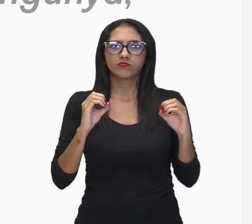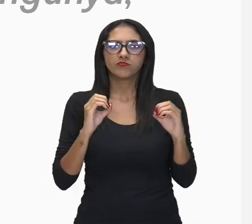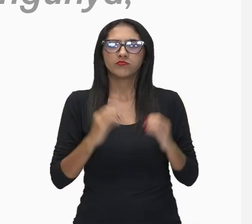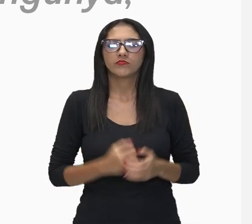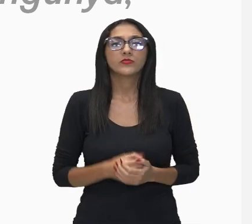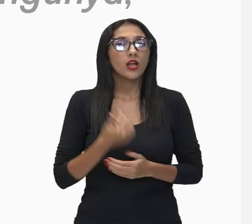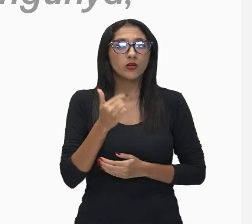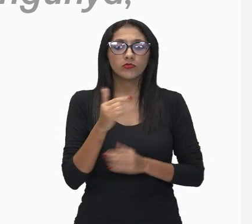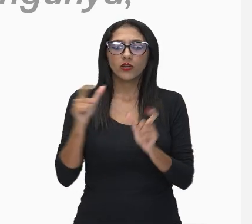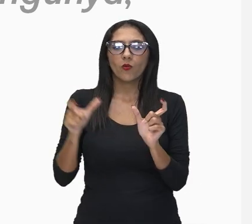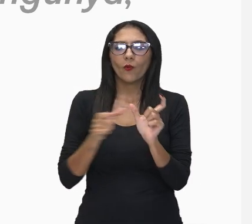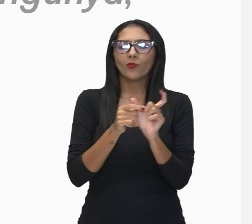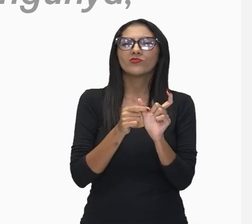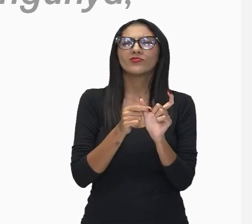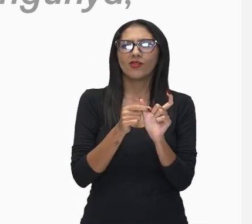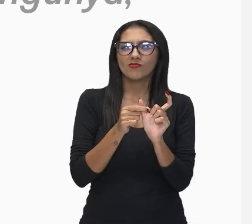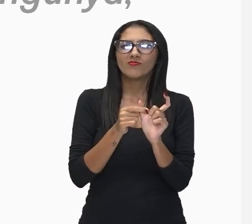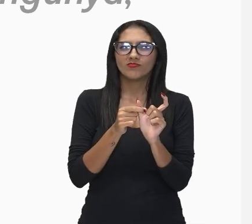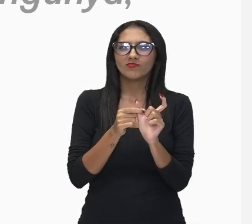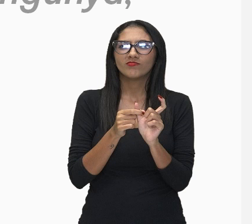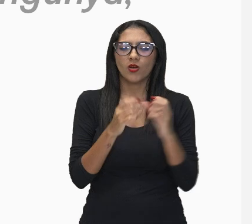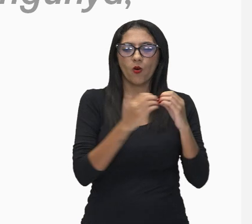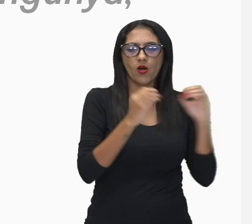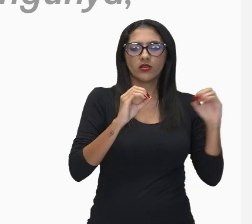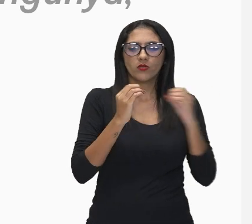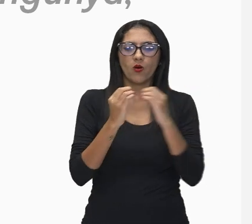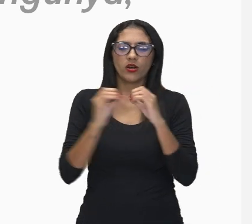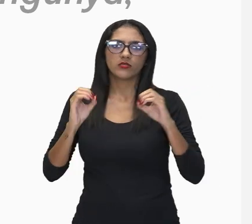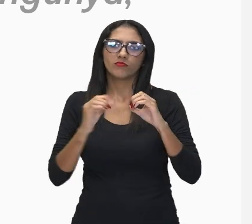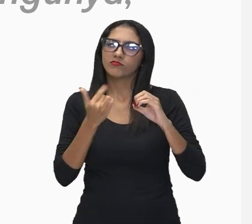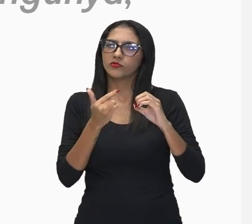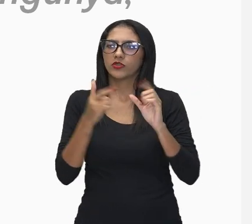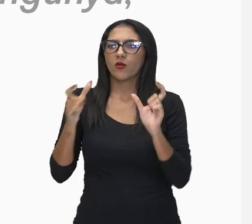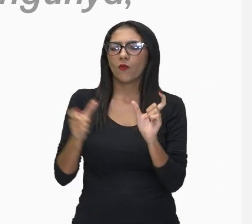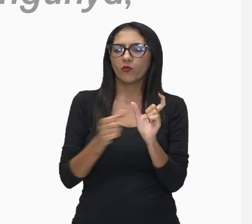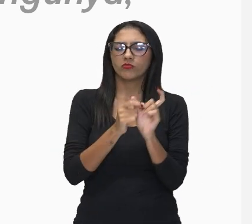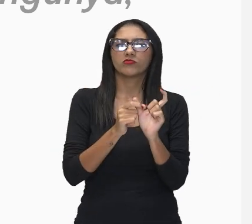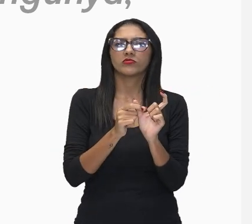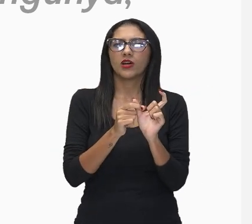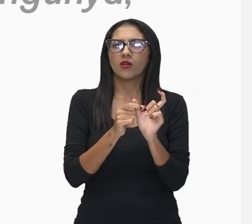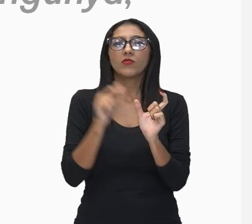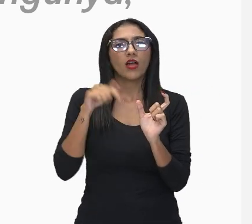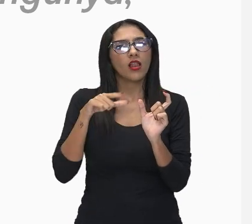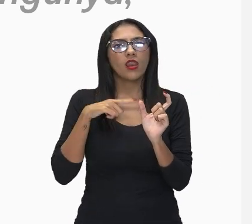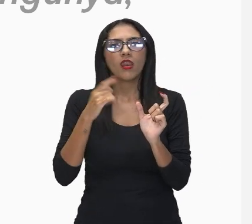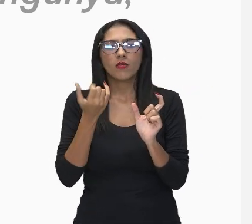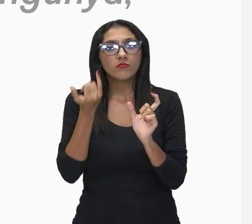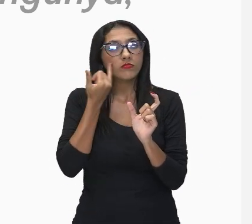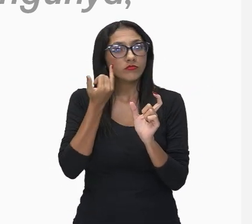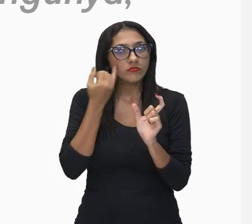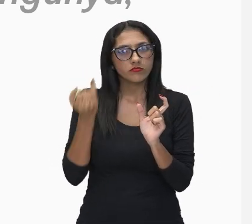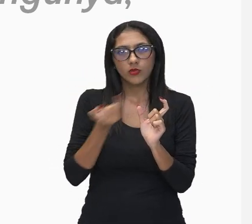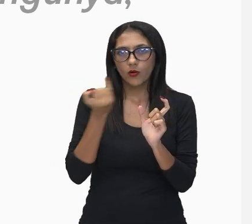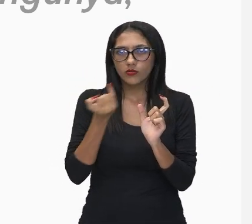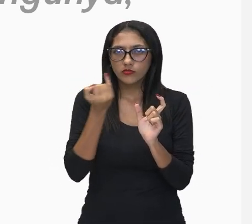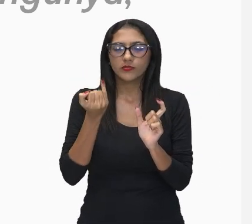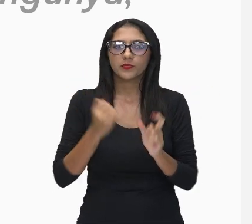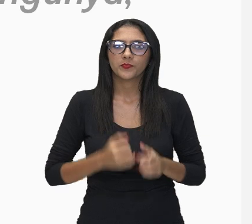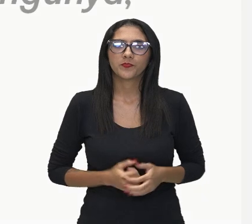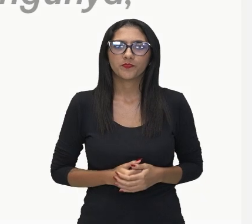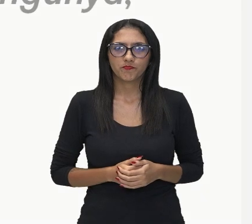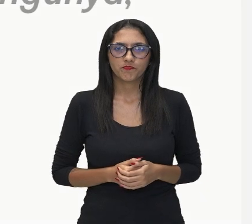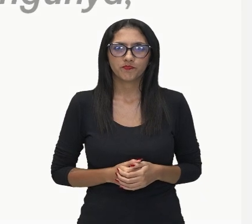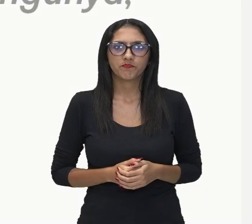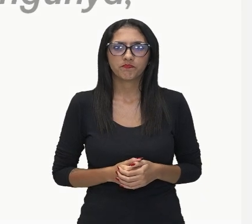de conjunção. E isso é importante. Sem conjunção, pessoal. Então,